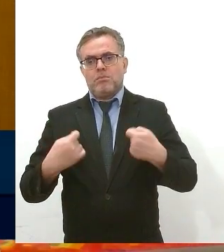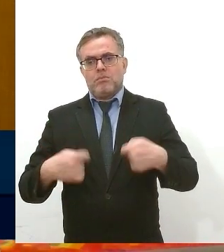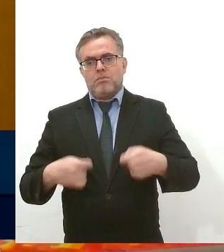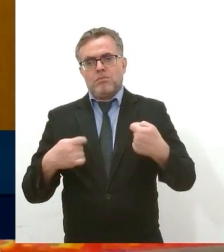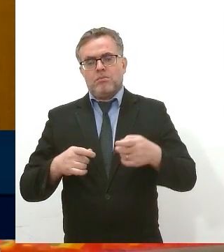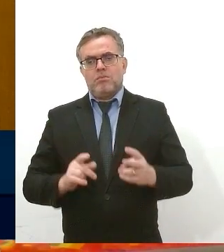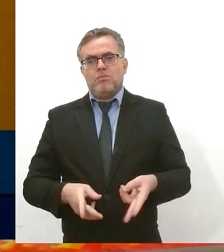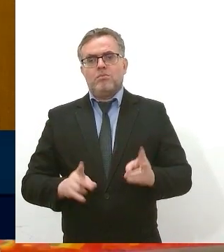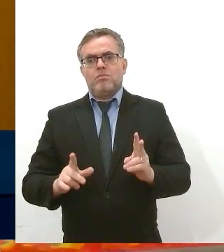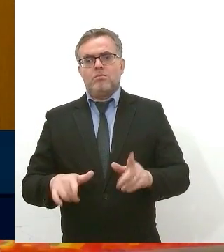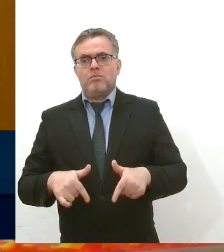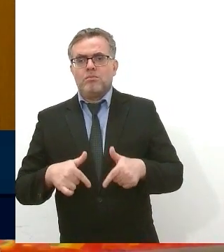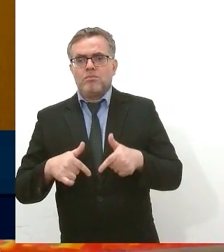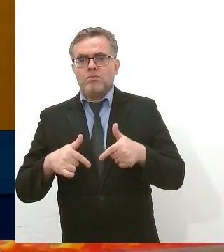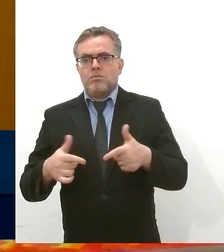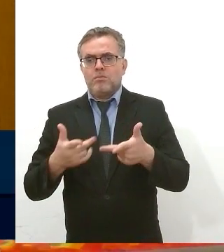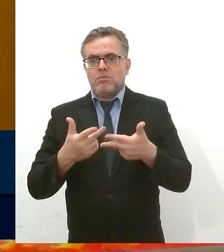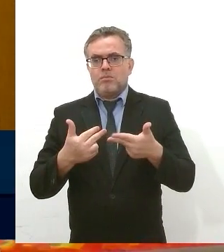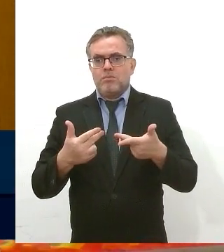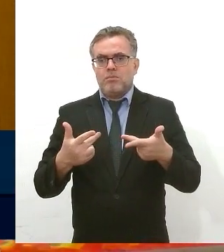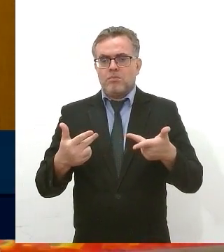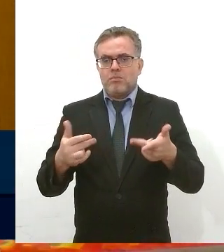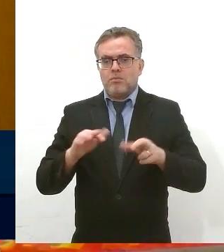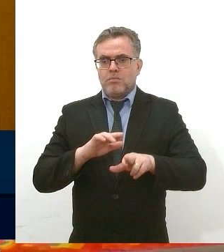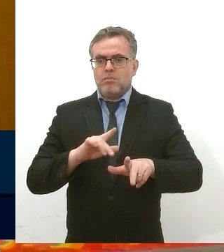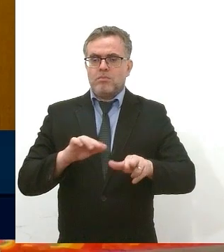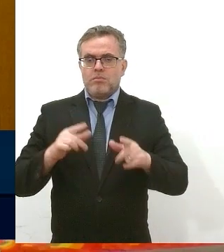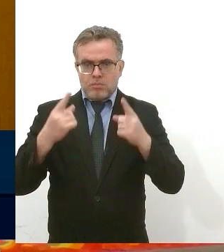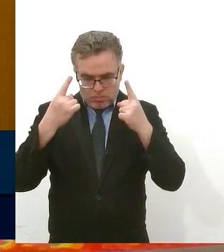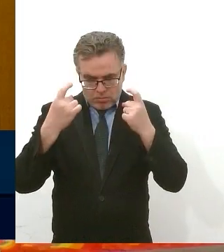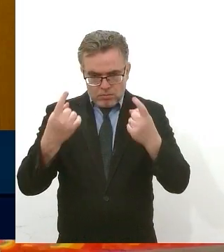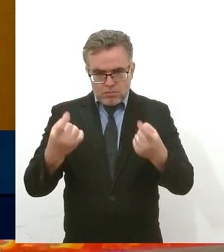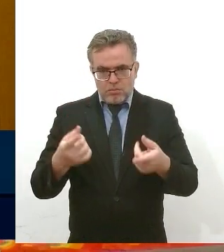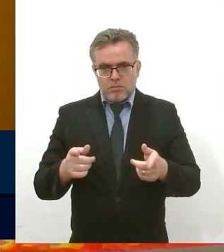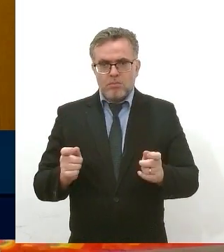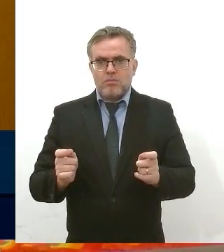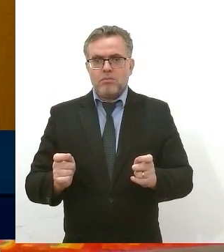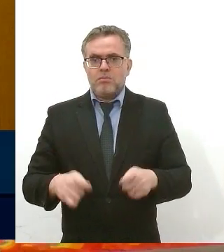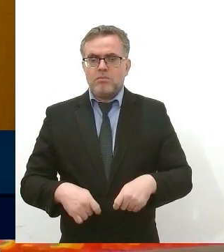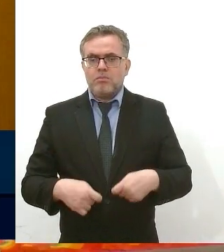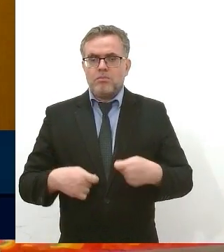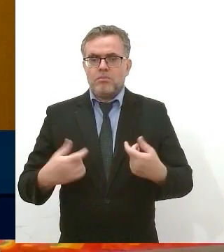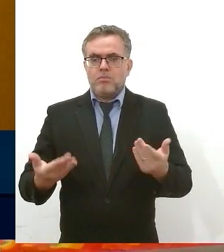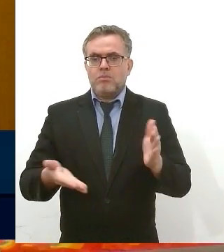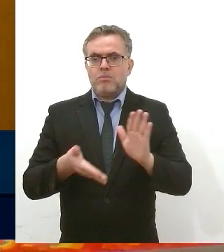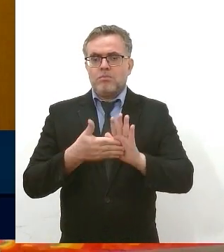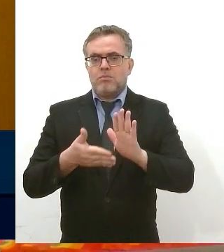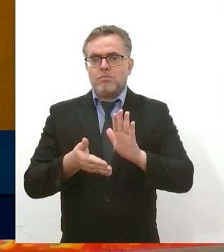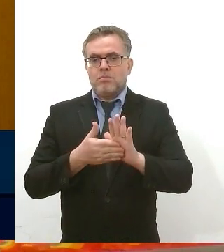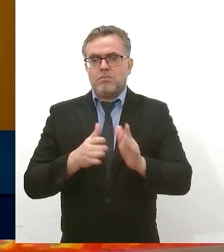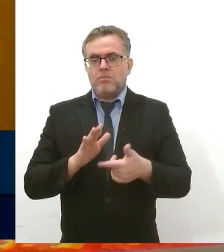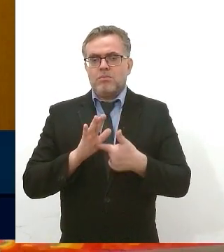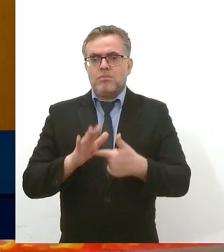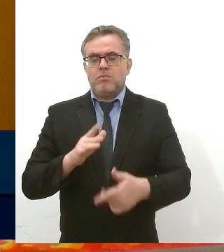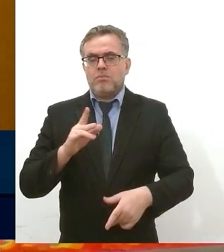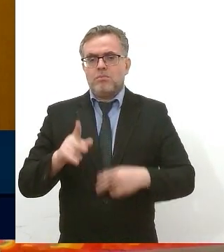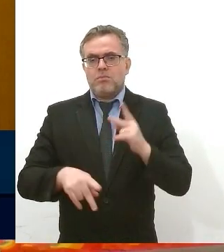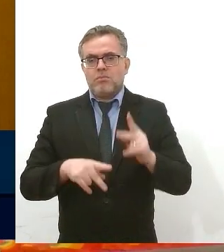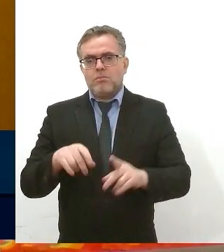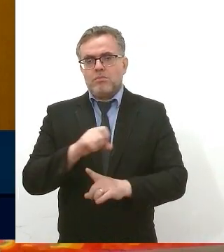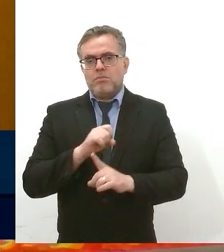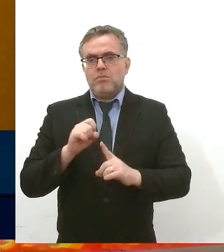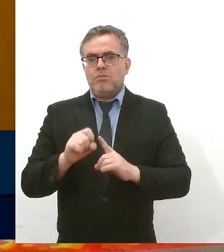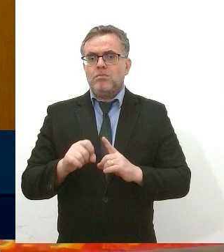as formas de violência. E pautamos uma sociedade sem